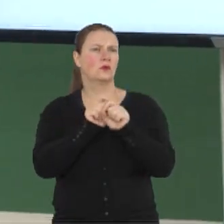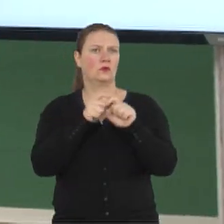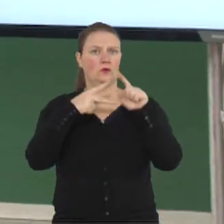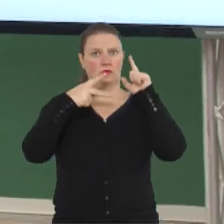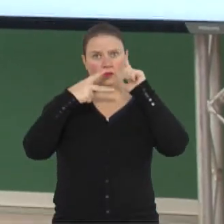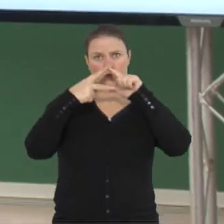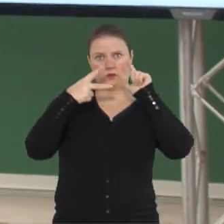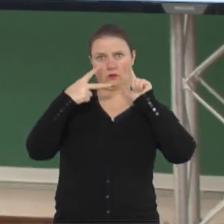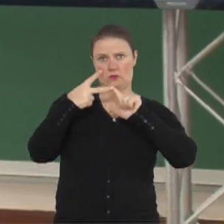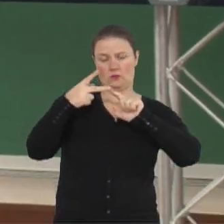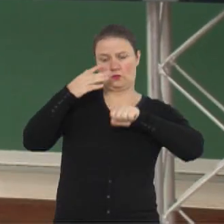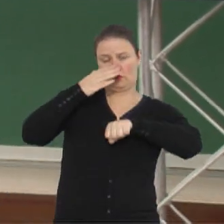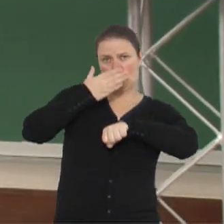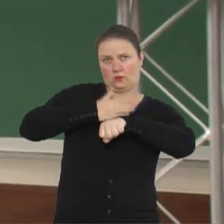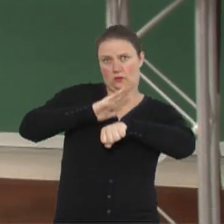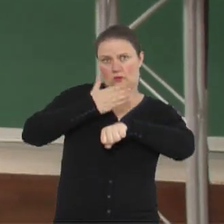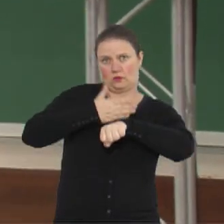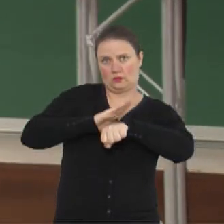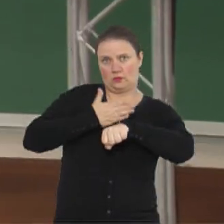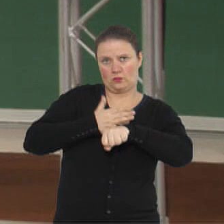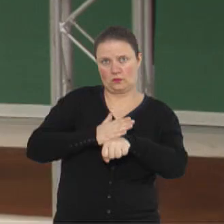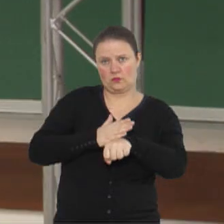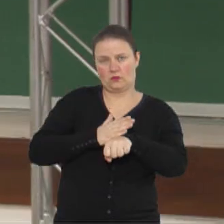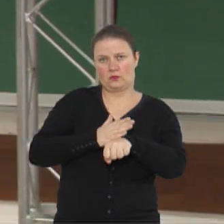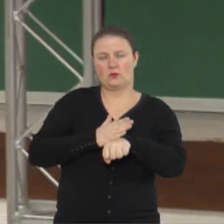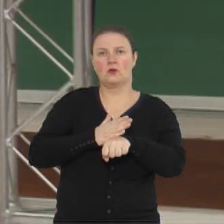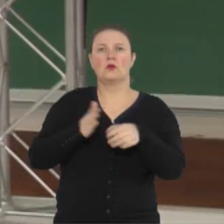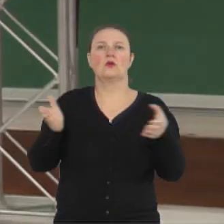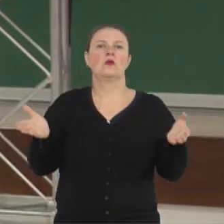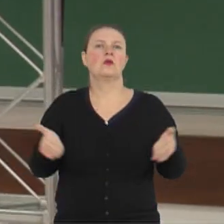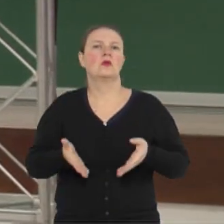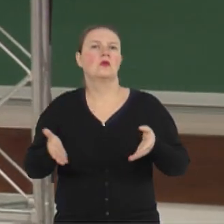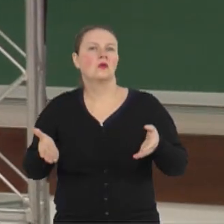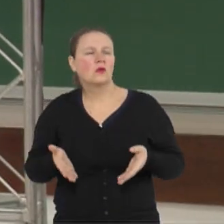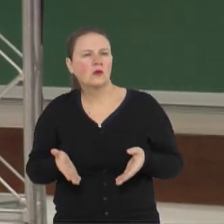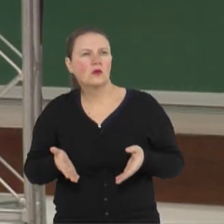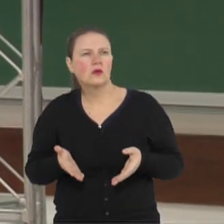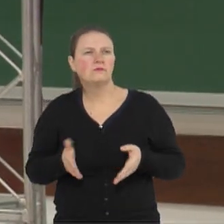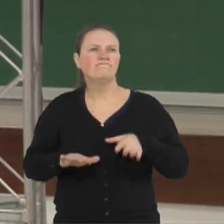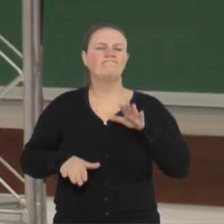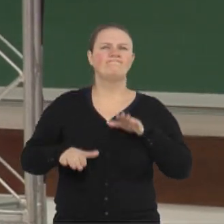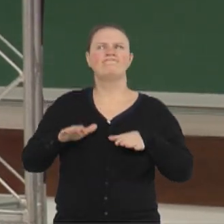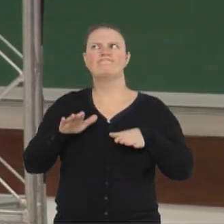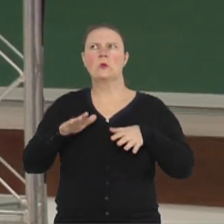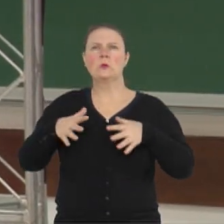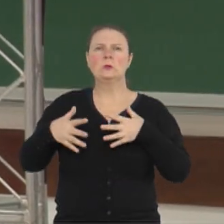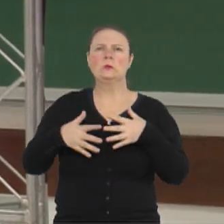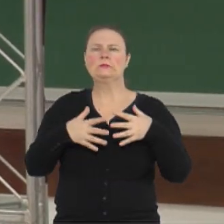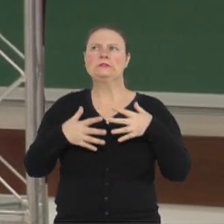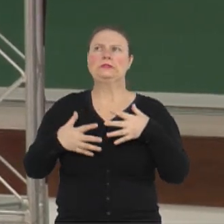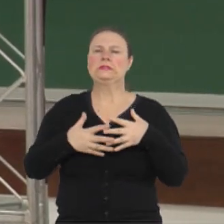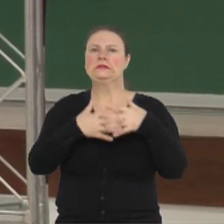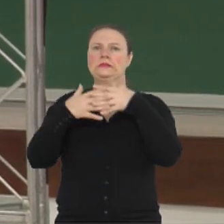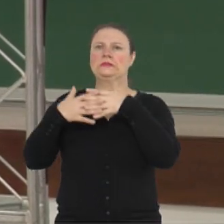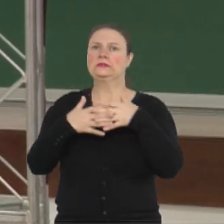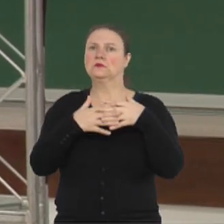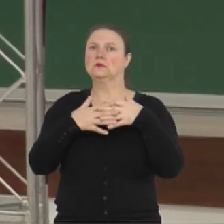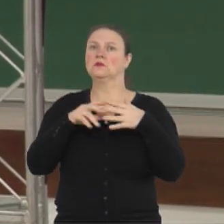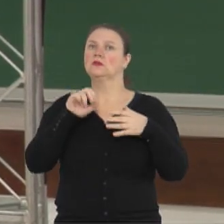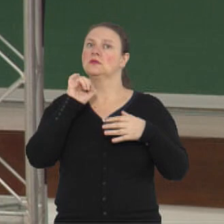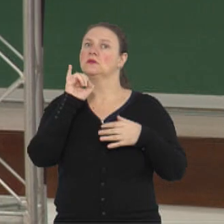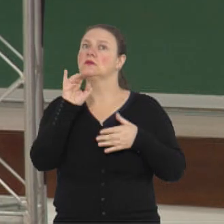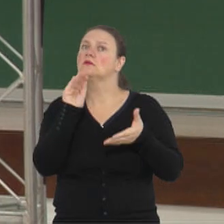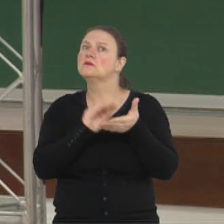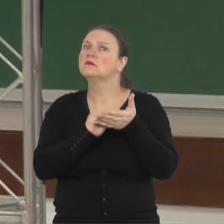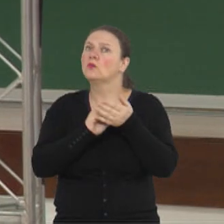2 exercícios que vão nos deixar um pouco confusos se não ter